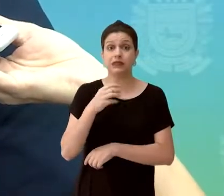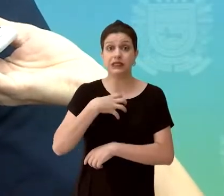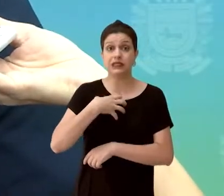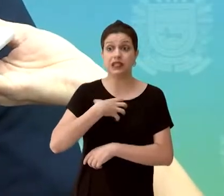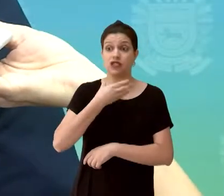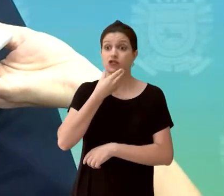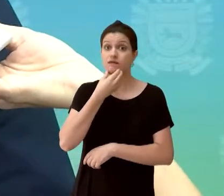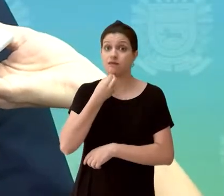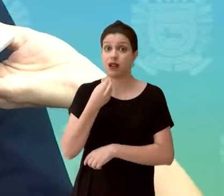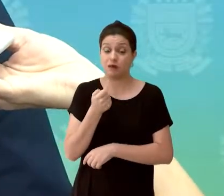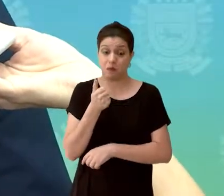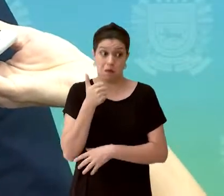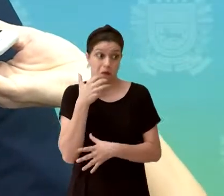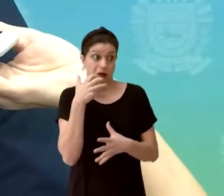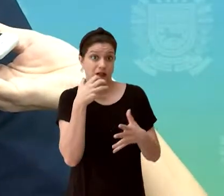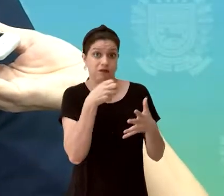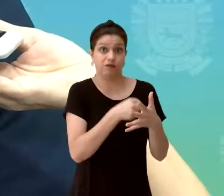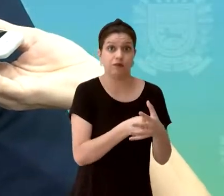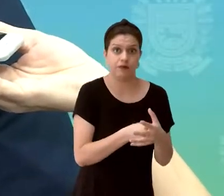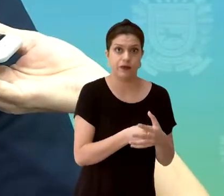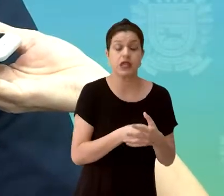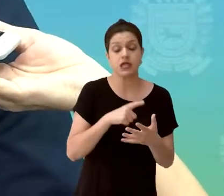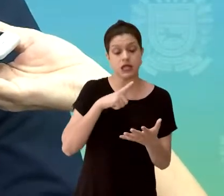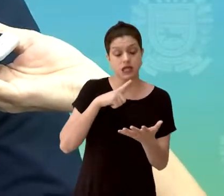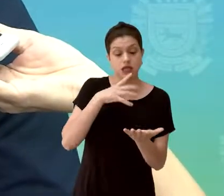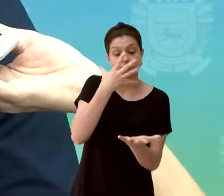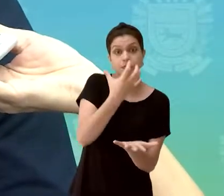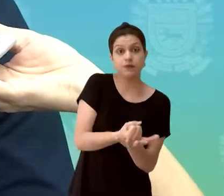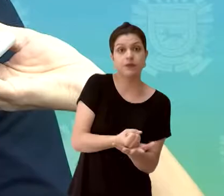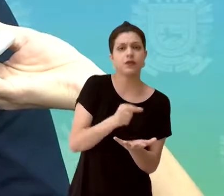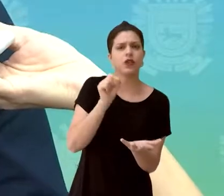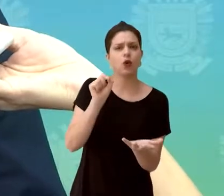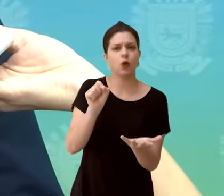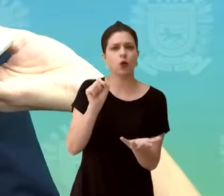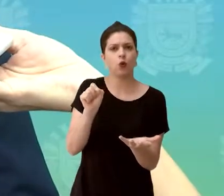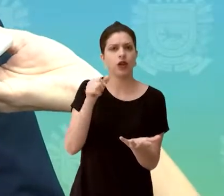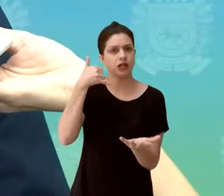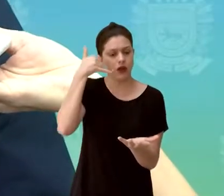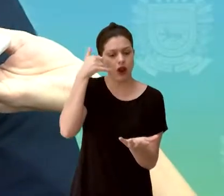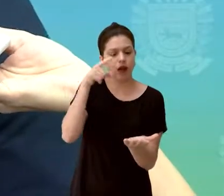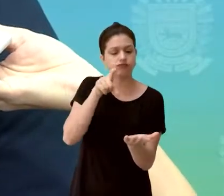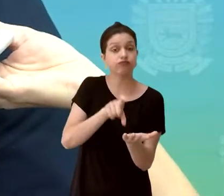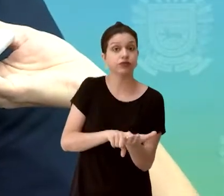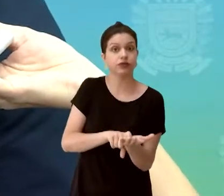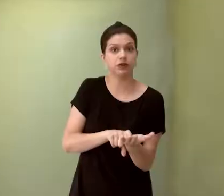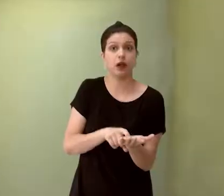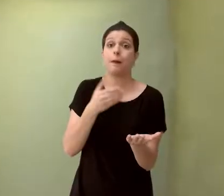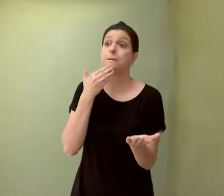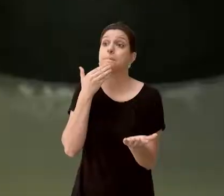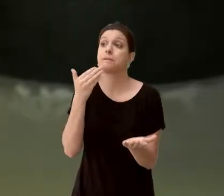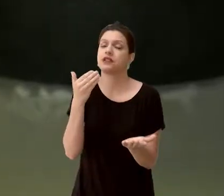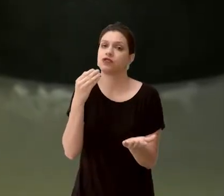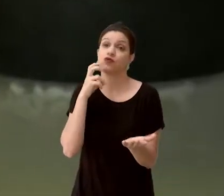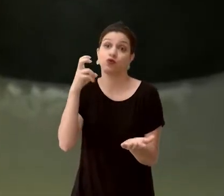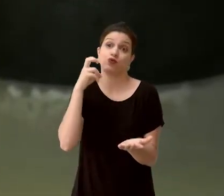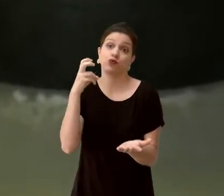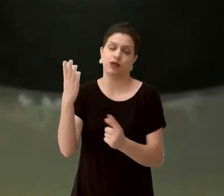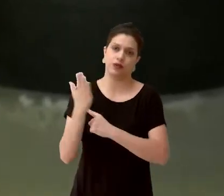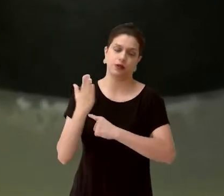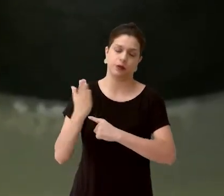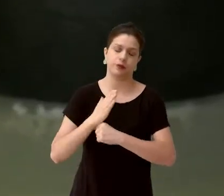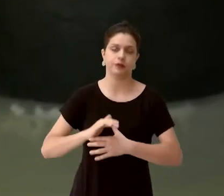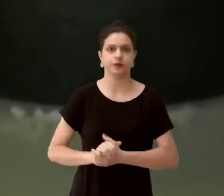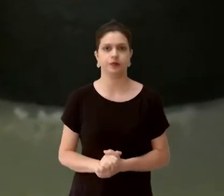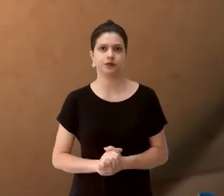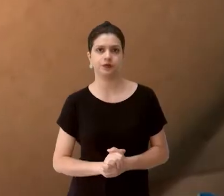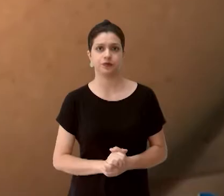público, as mulheres possam ter no seu dispositivo de smartphone um botão do pânico. Foi pensando na insuficiência